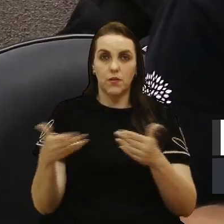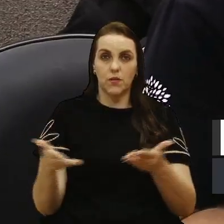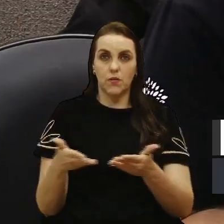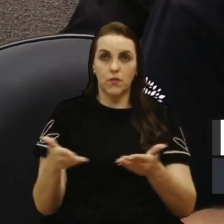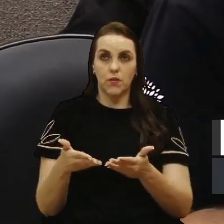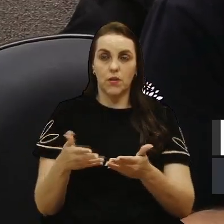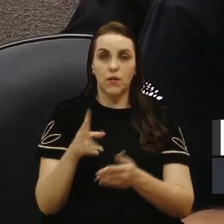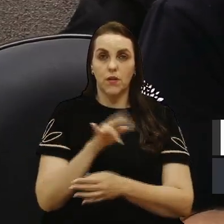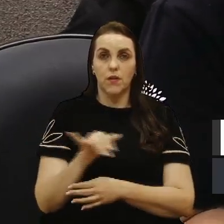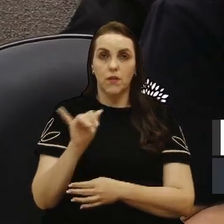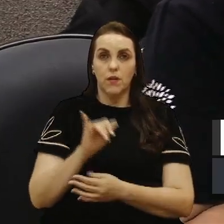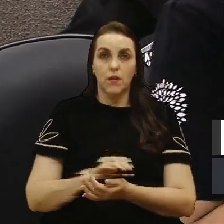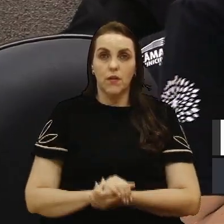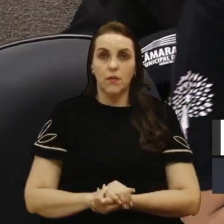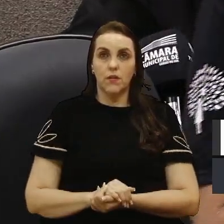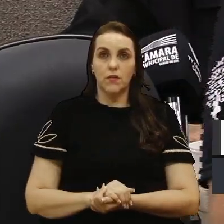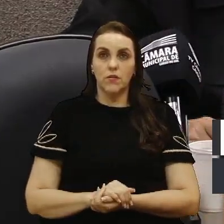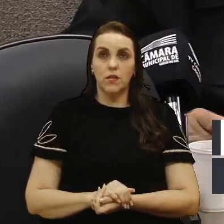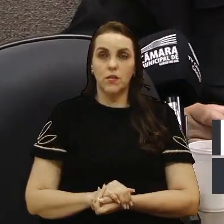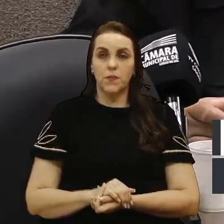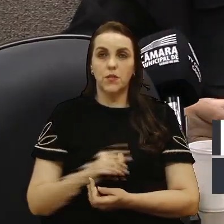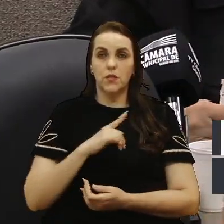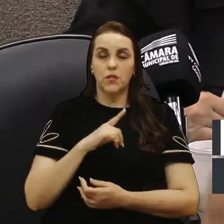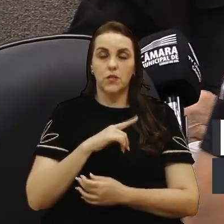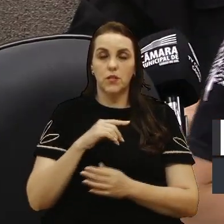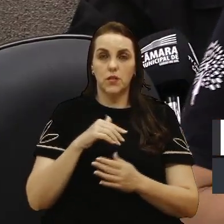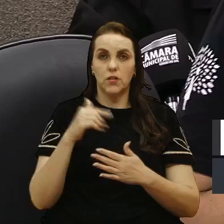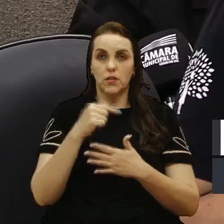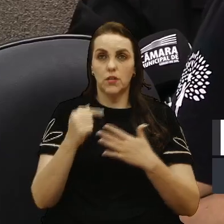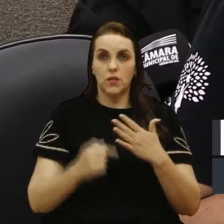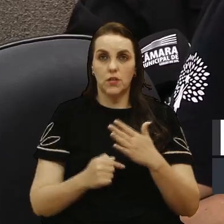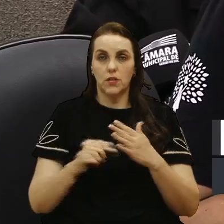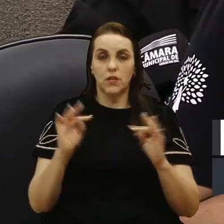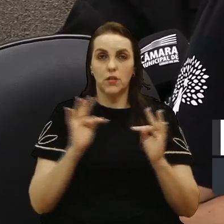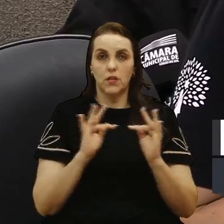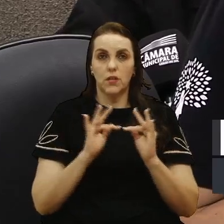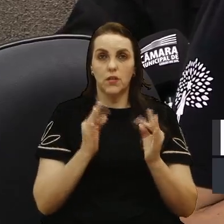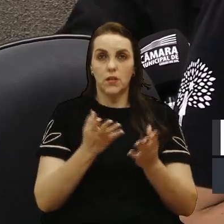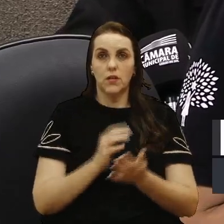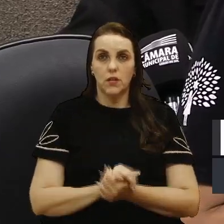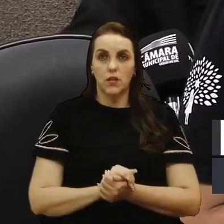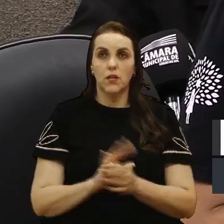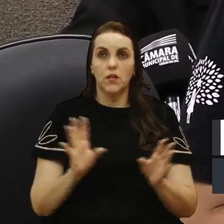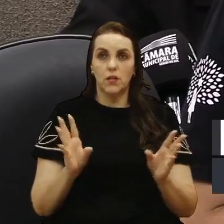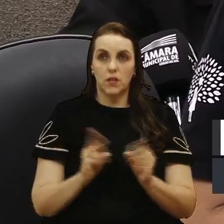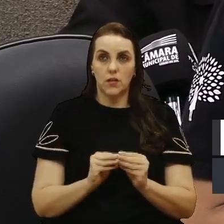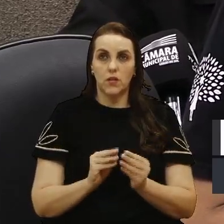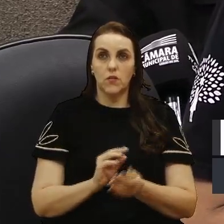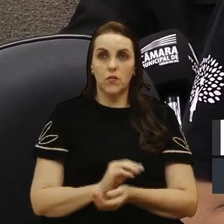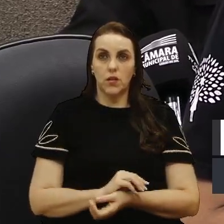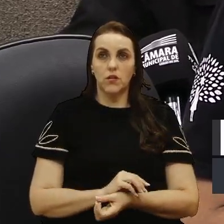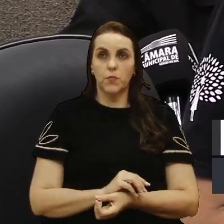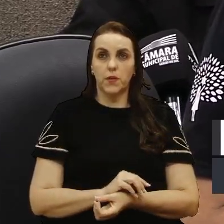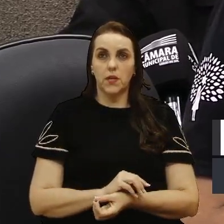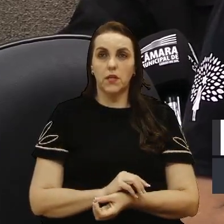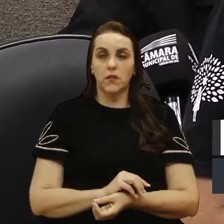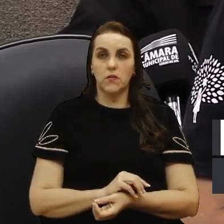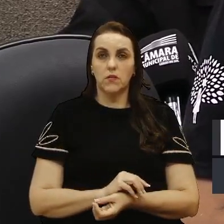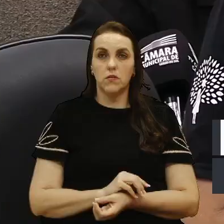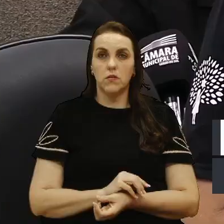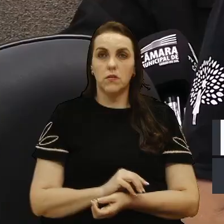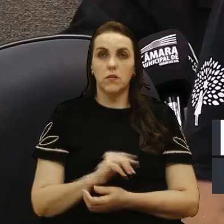na verdade, estabelecer novas diretrizes técnicas, né? Como diz aqui o resumo. E